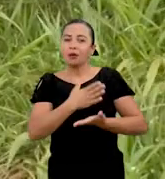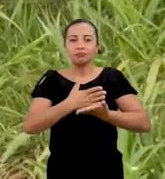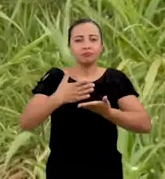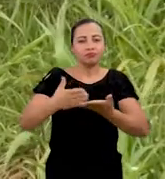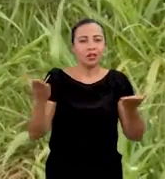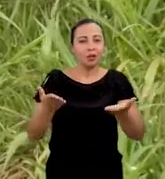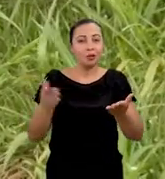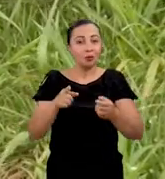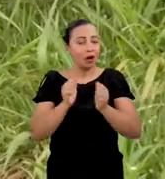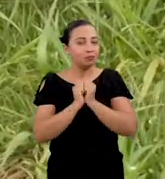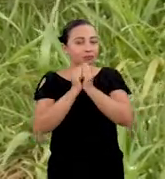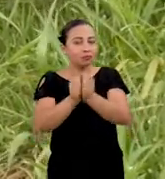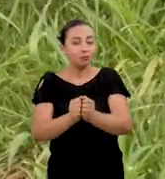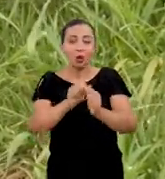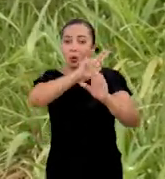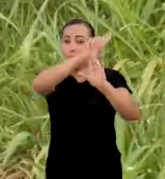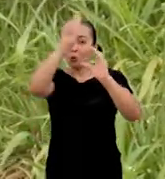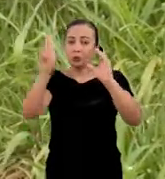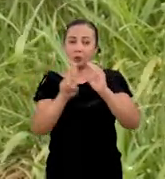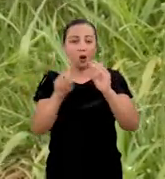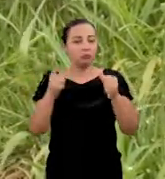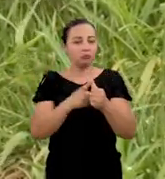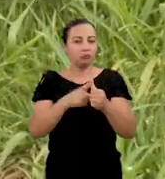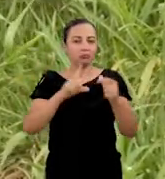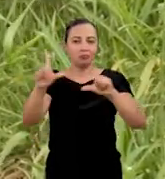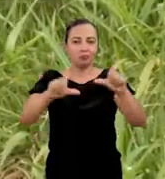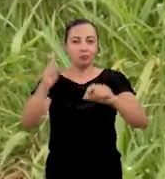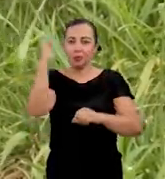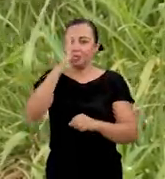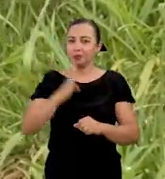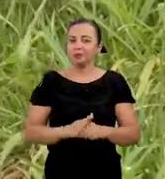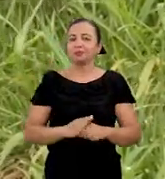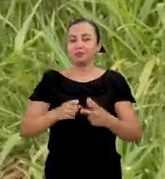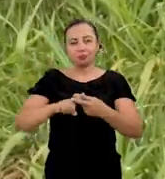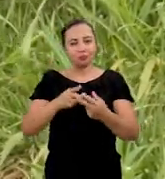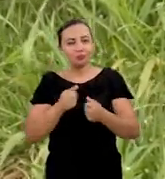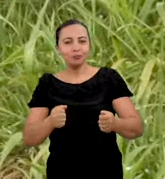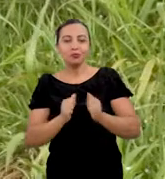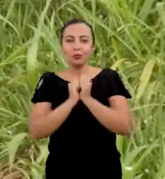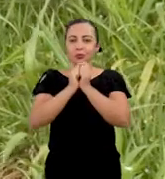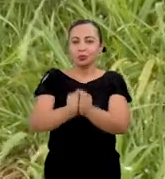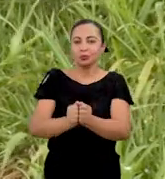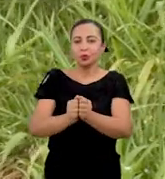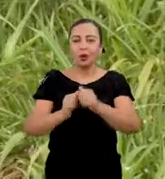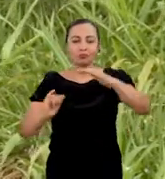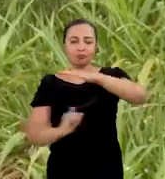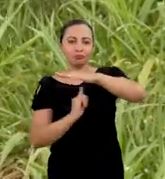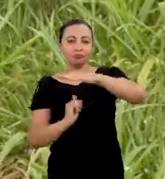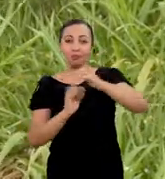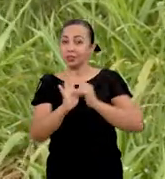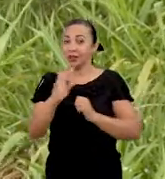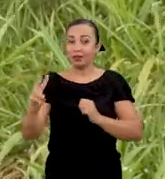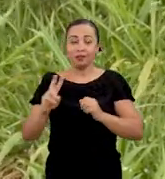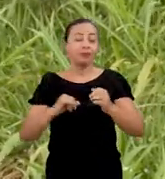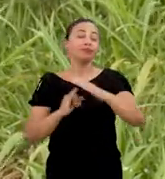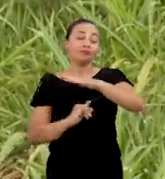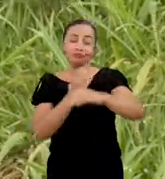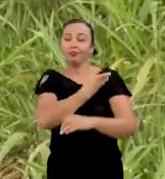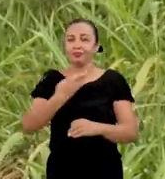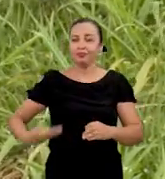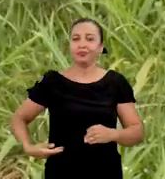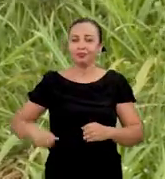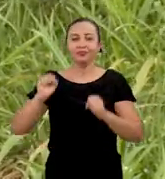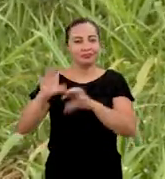o Olá partir de agora você acompanha mais um niver ciência o primeiro programa brasileiro produzido por meio da colaboração entre